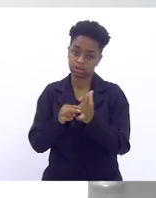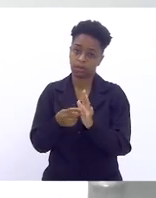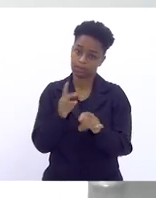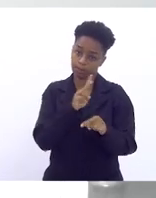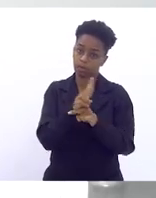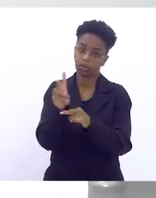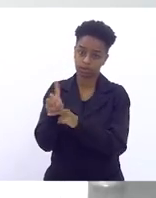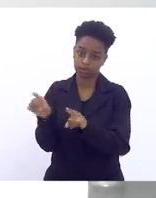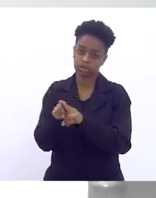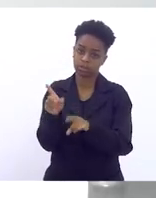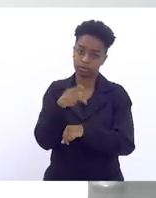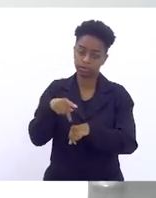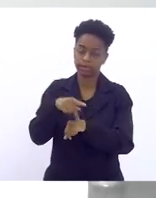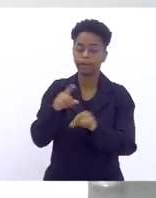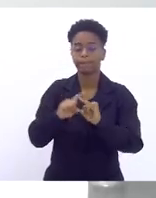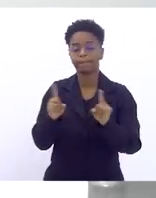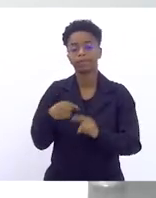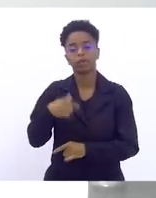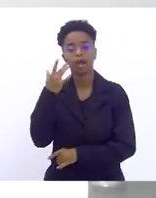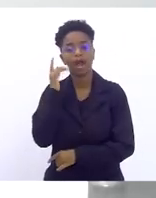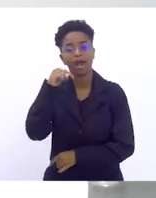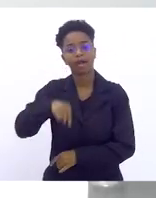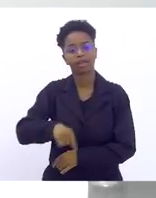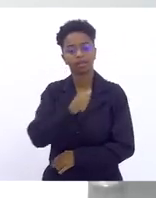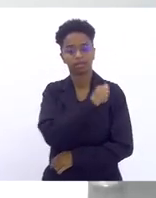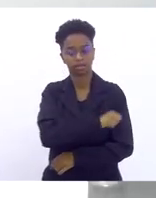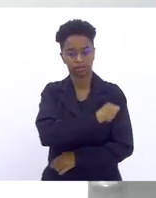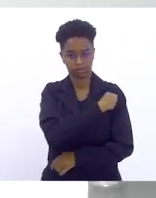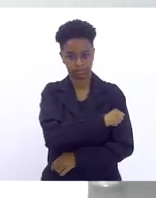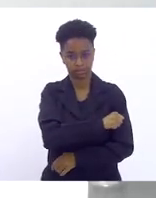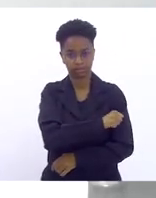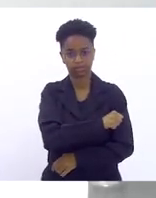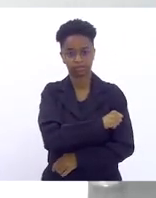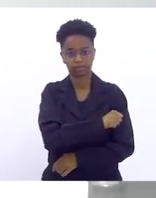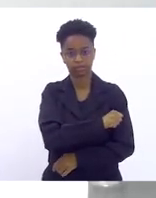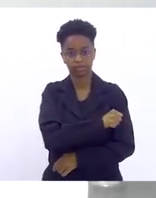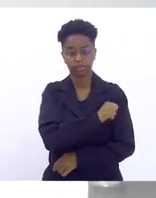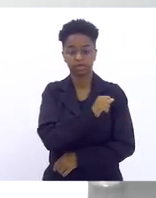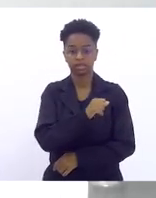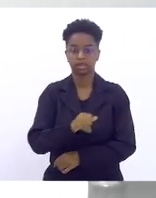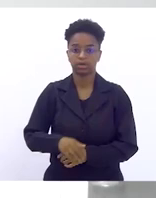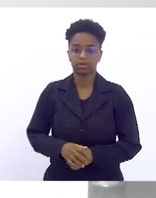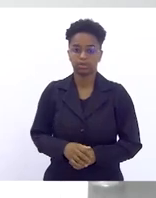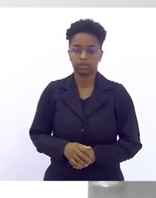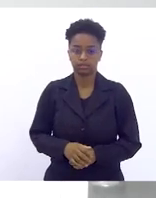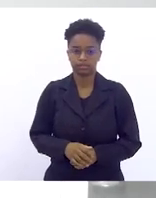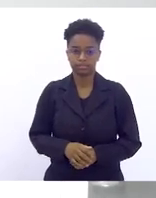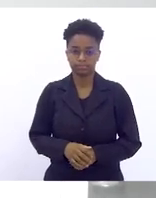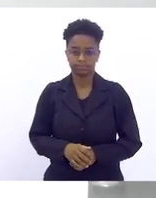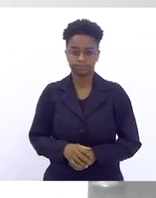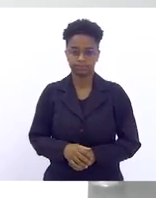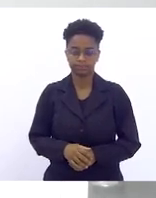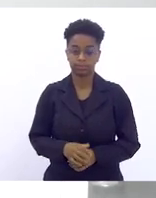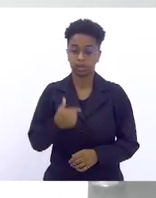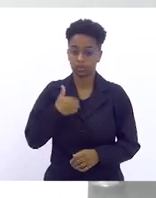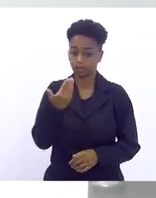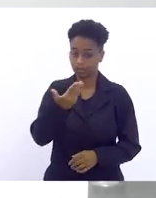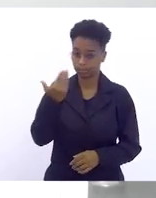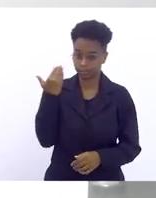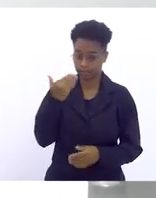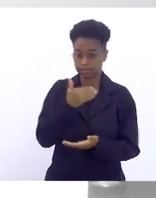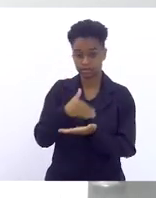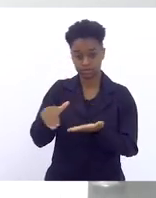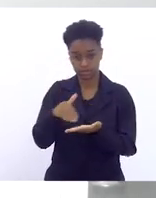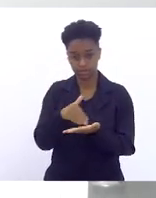mas eu acho que o que que o Rio de Janeiro contabilizar eu quando fui secretário a gente conseguiu